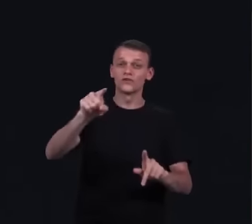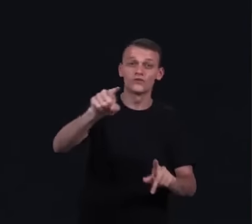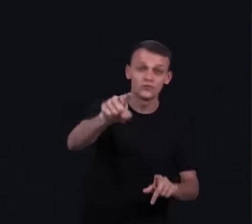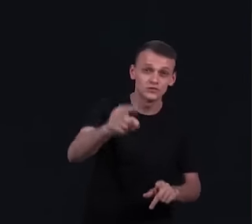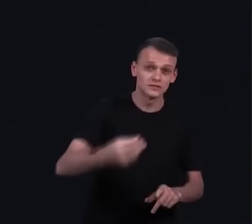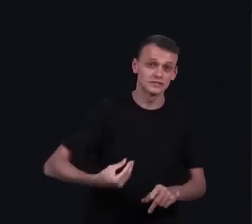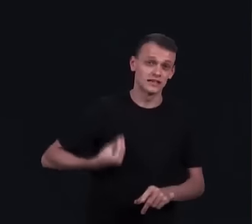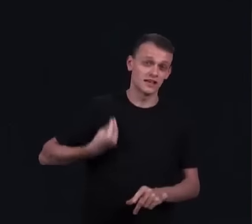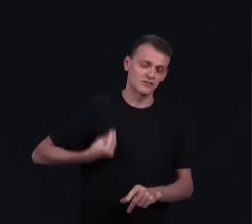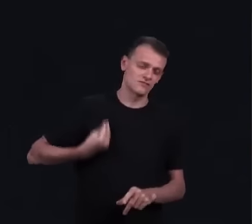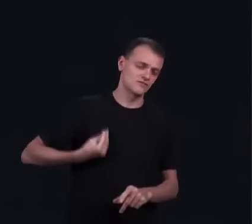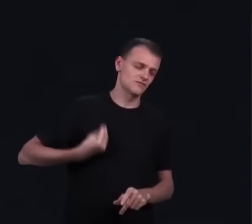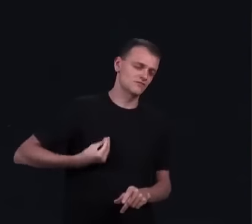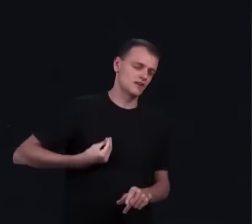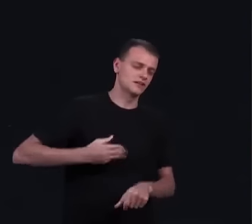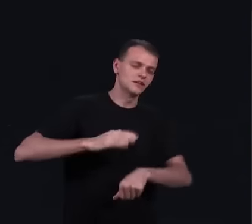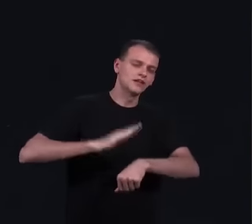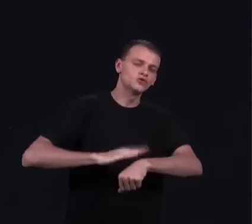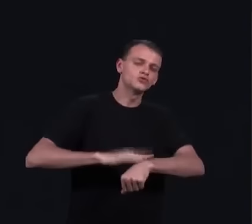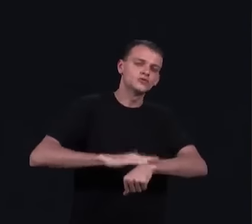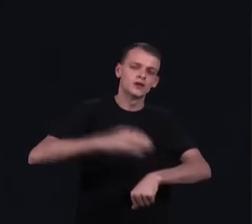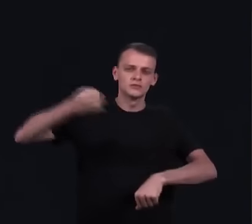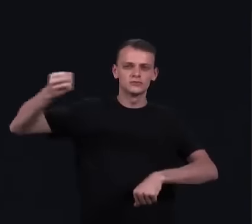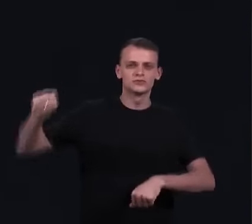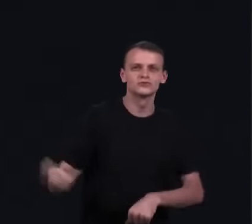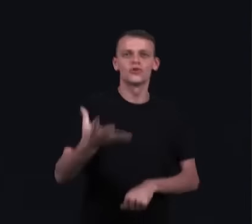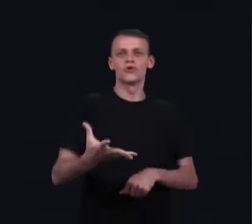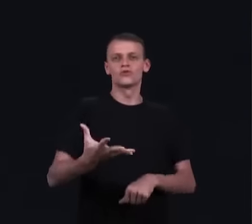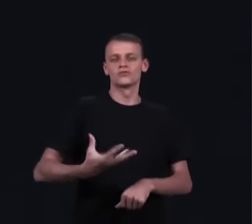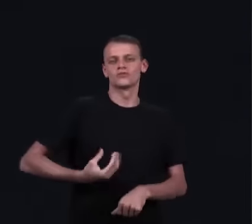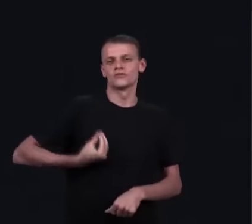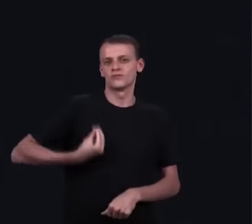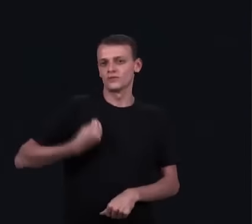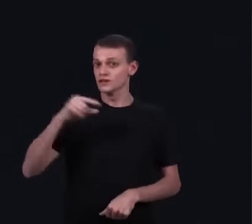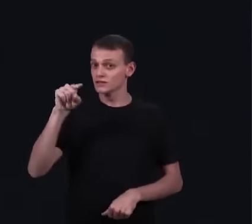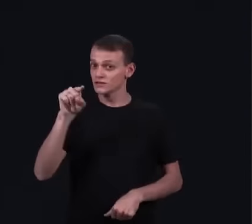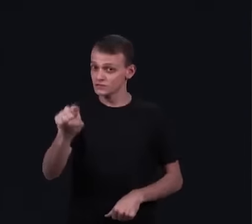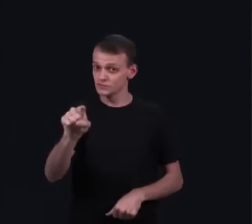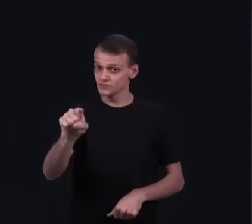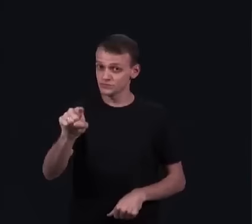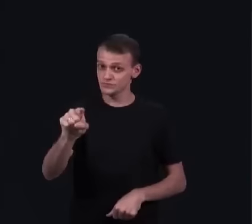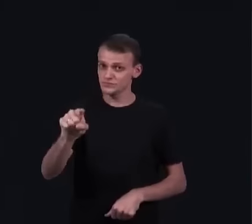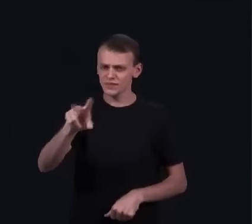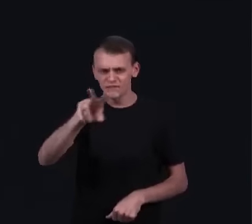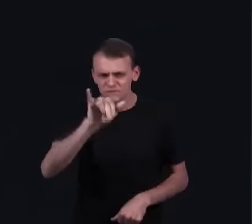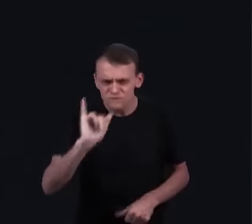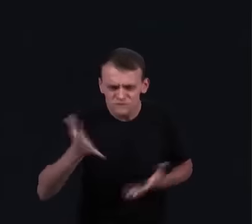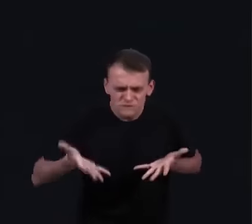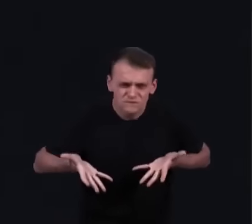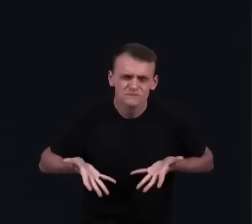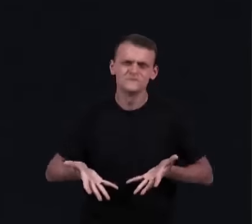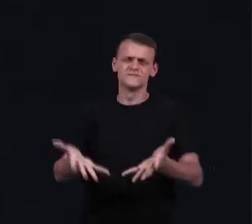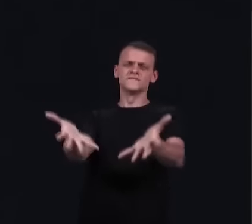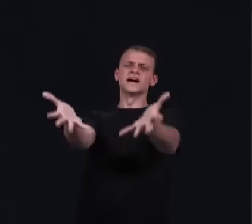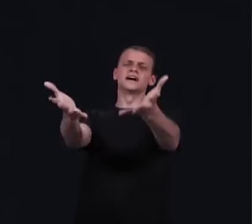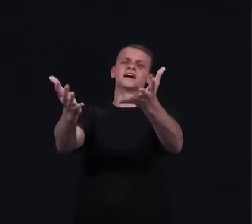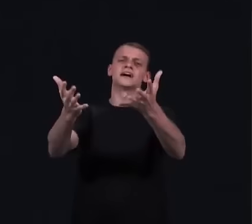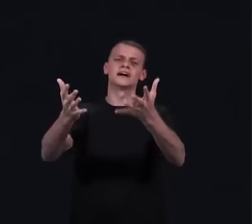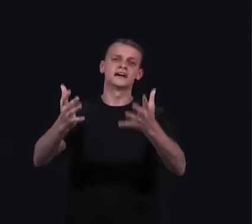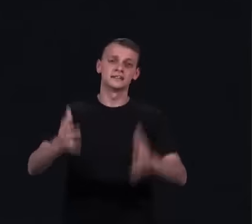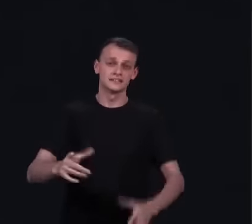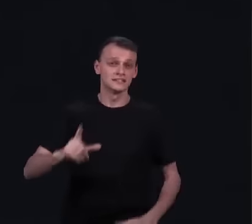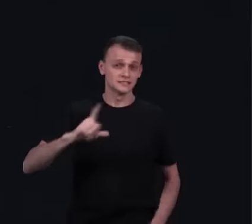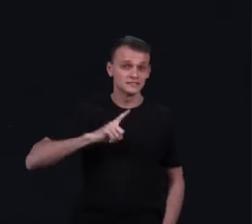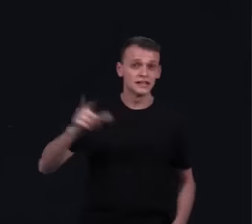segundo semestre marchando em atitude de quem vai atravessar o